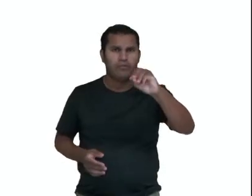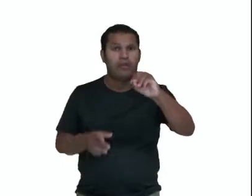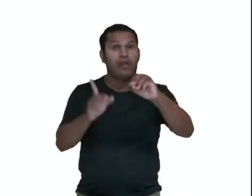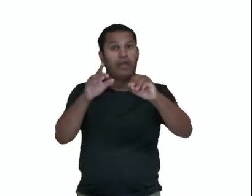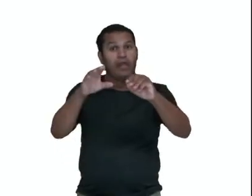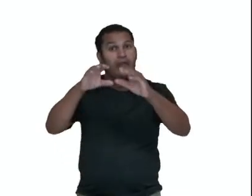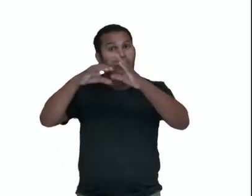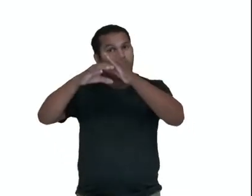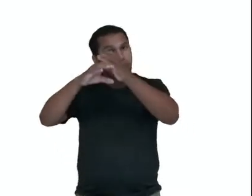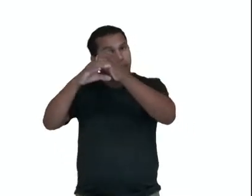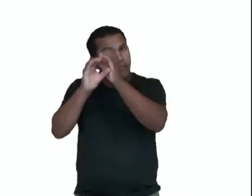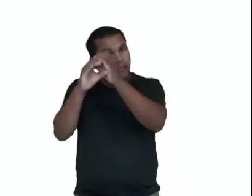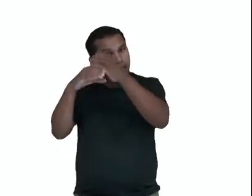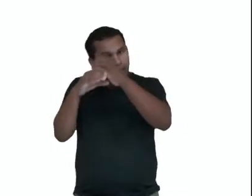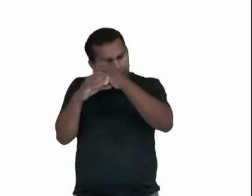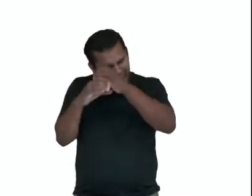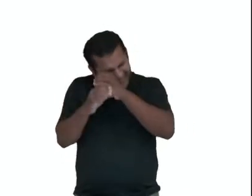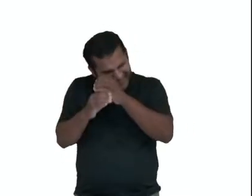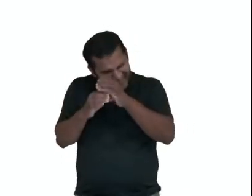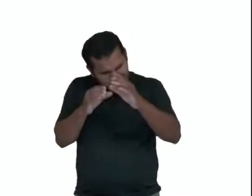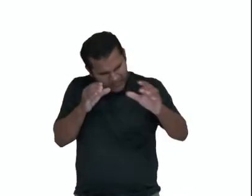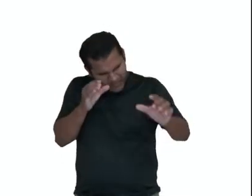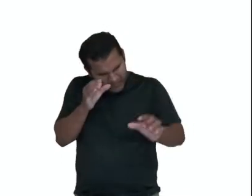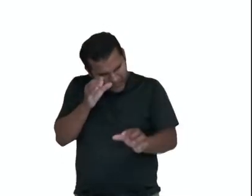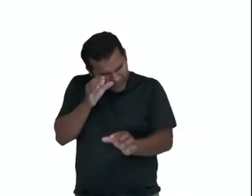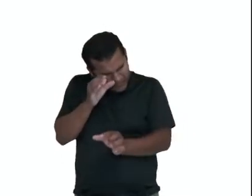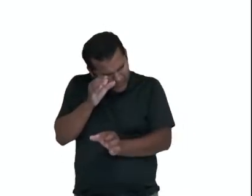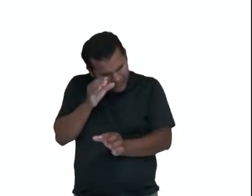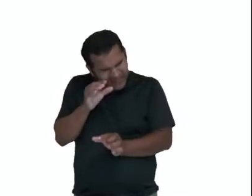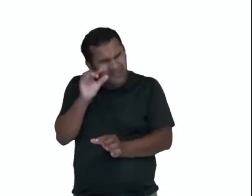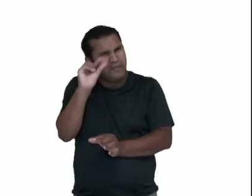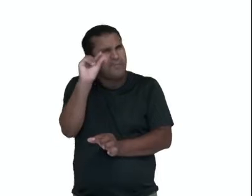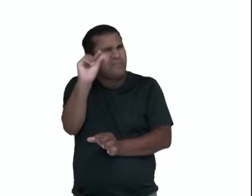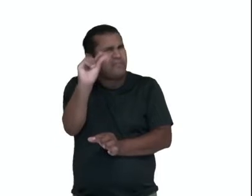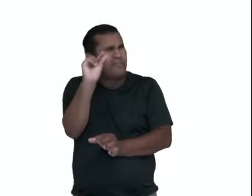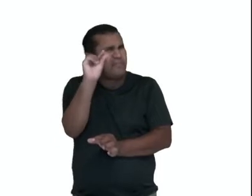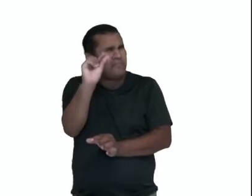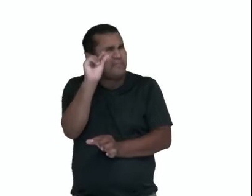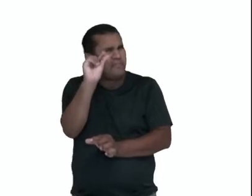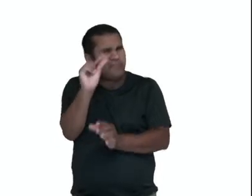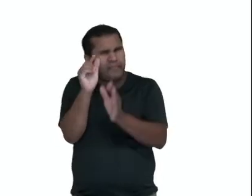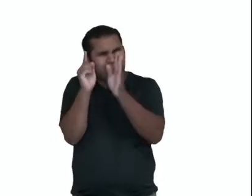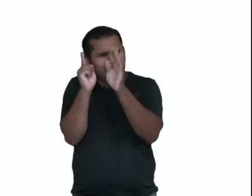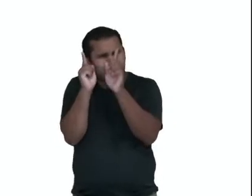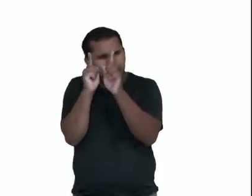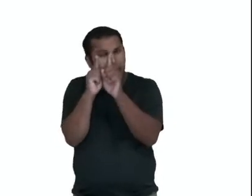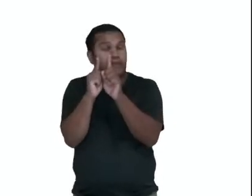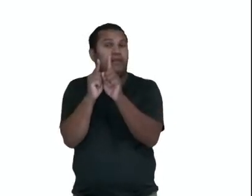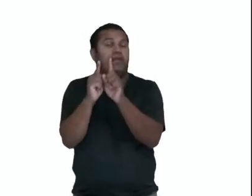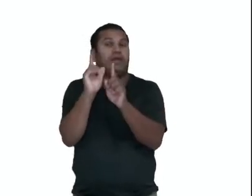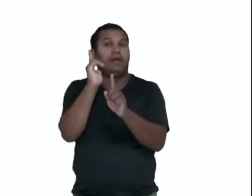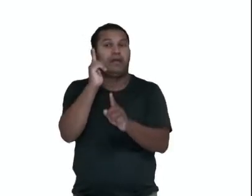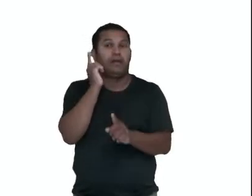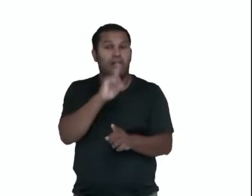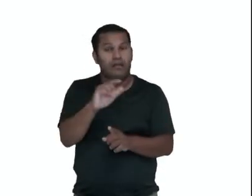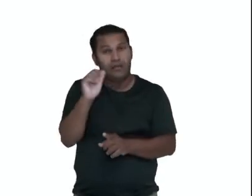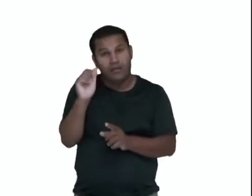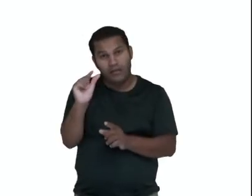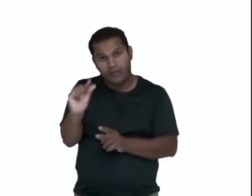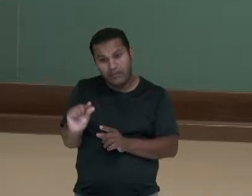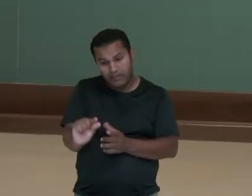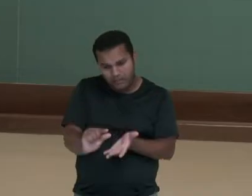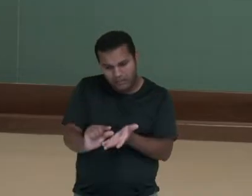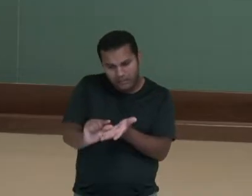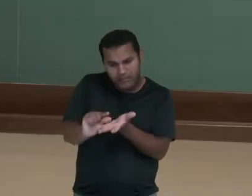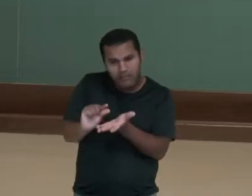estrutura, que ela é formada por um núcleo, por prótons, por eletrosfera, e ele é bem pequenininho. Quando eu pego esse átomo